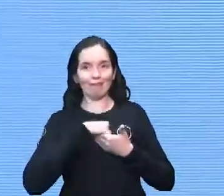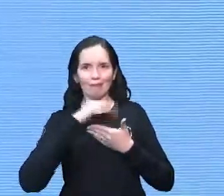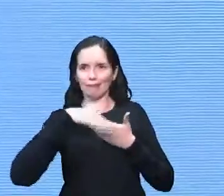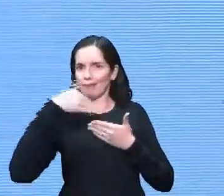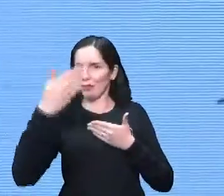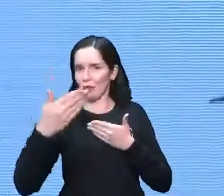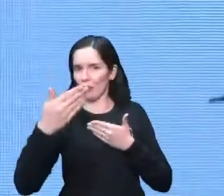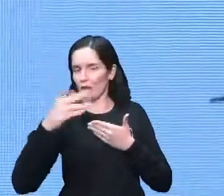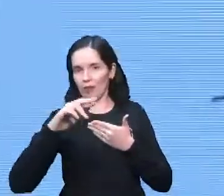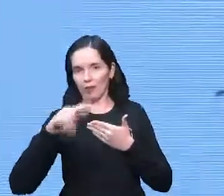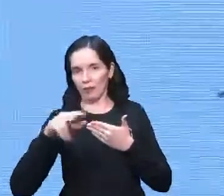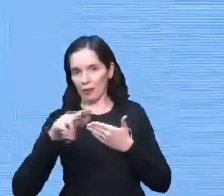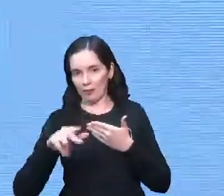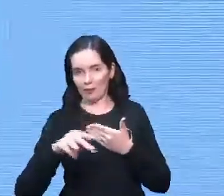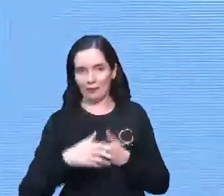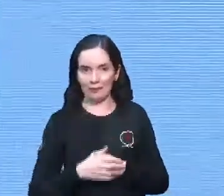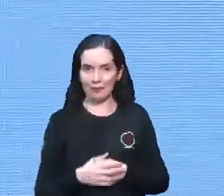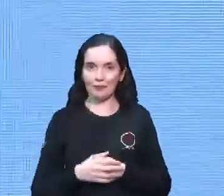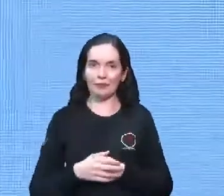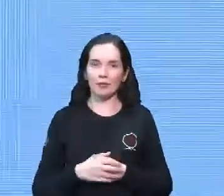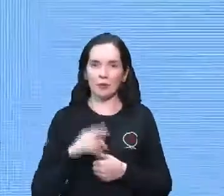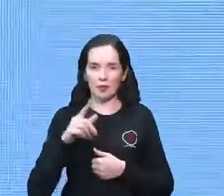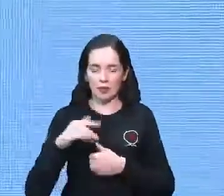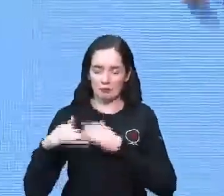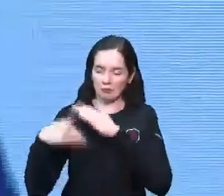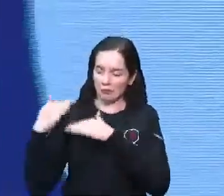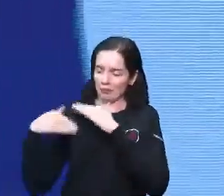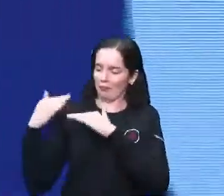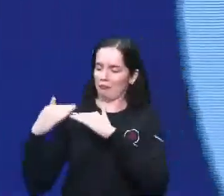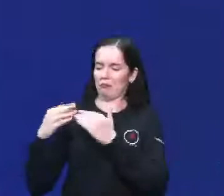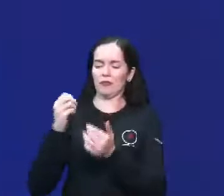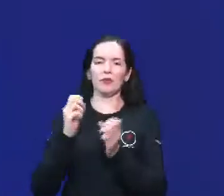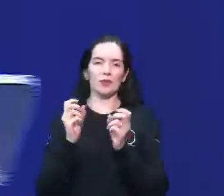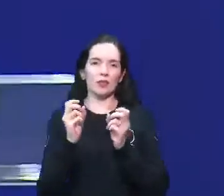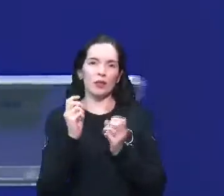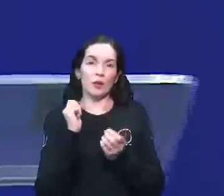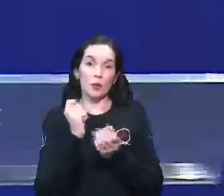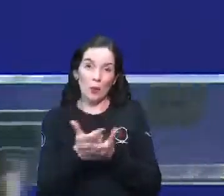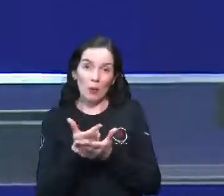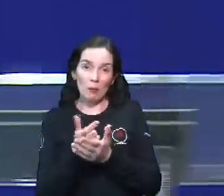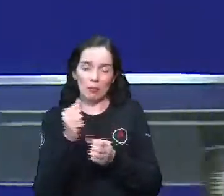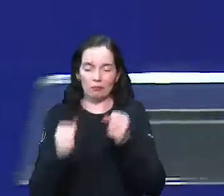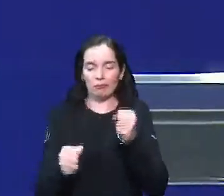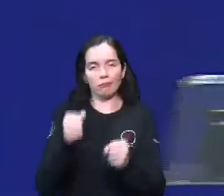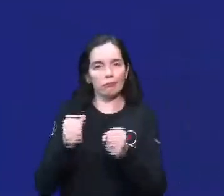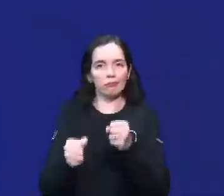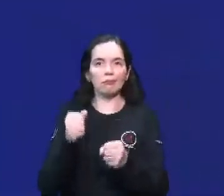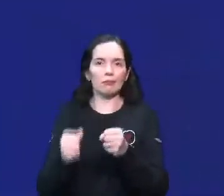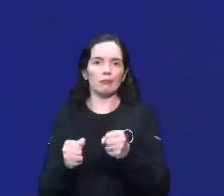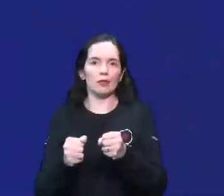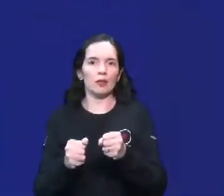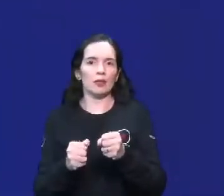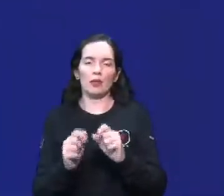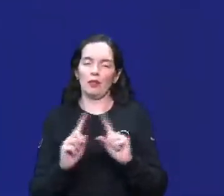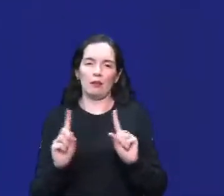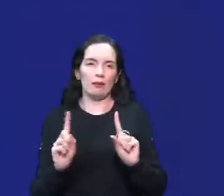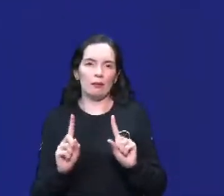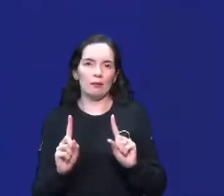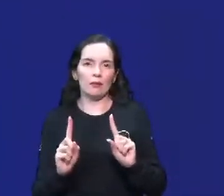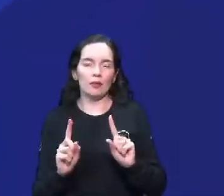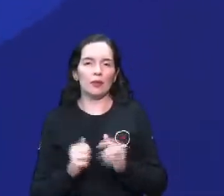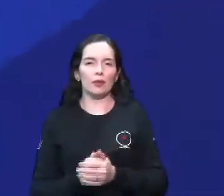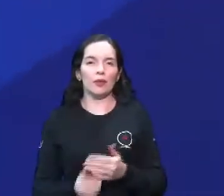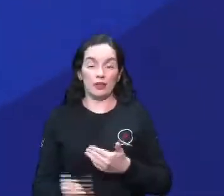de fora. Você não é próspero quando você compra um carro, você comprou um carro porque você já era próspero dentro e ela